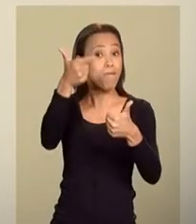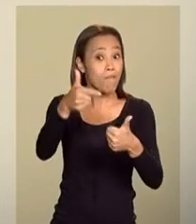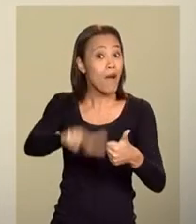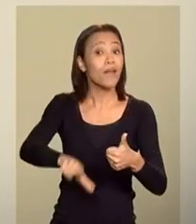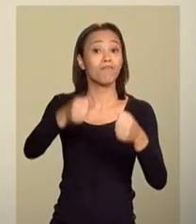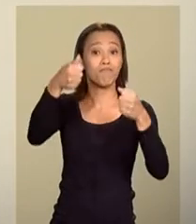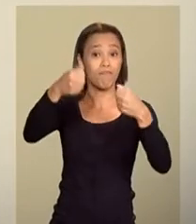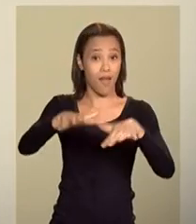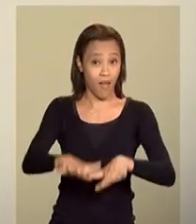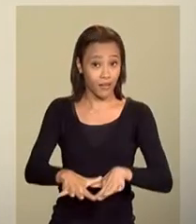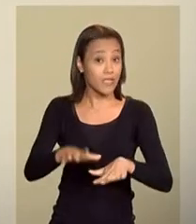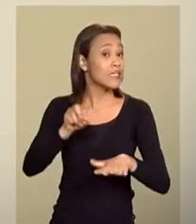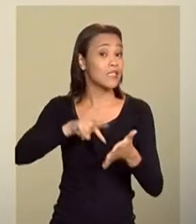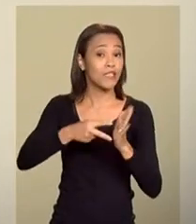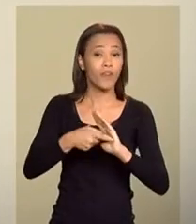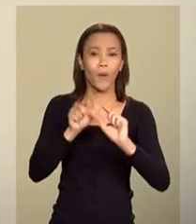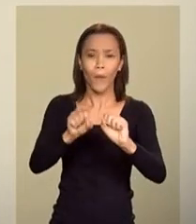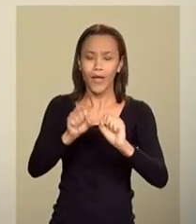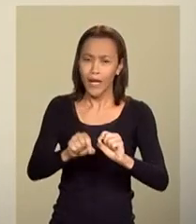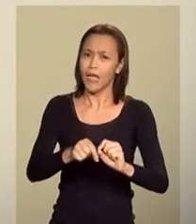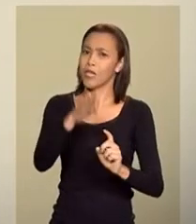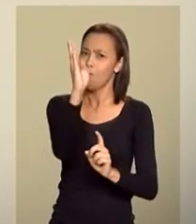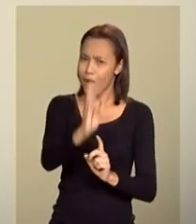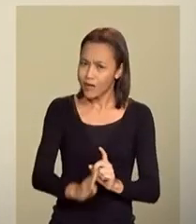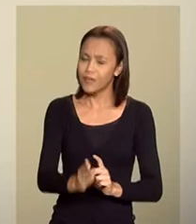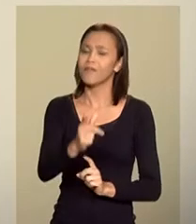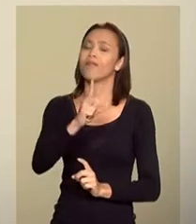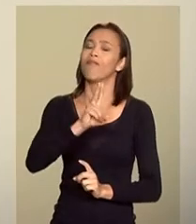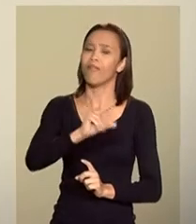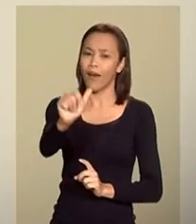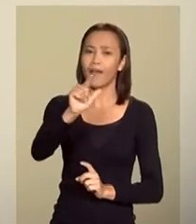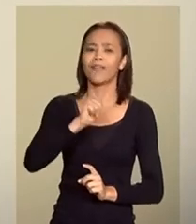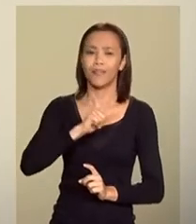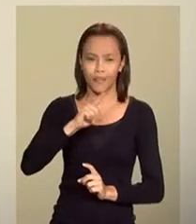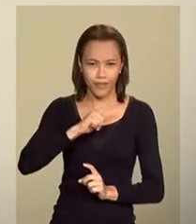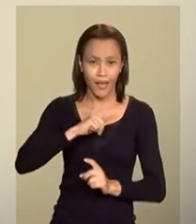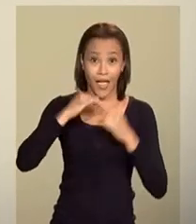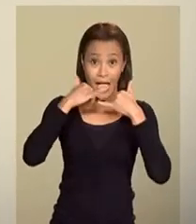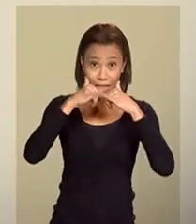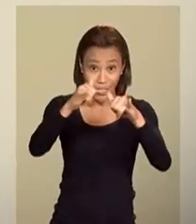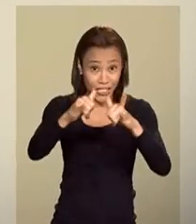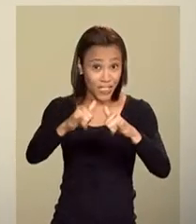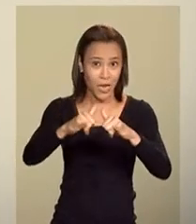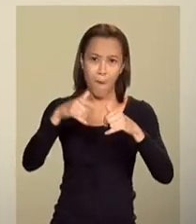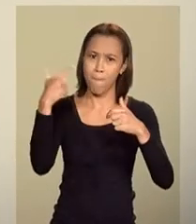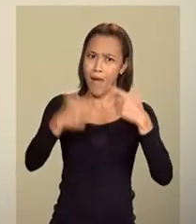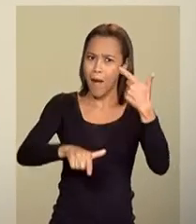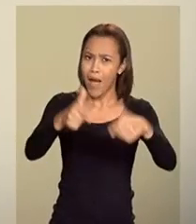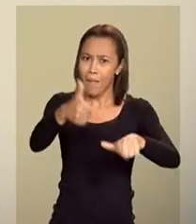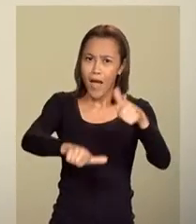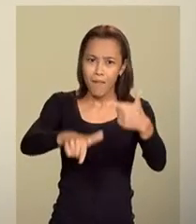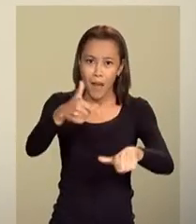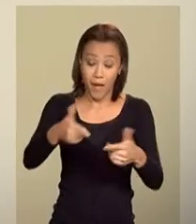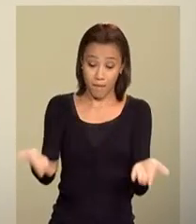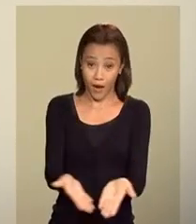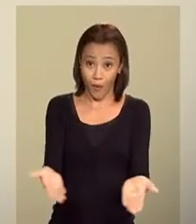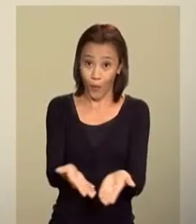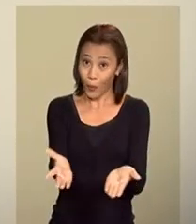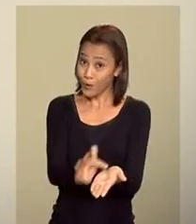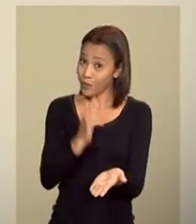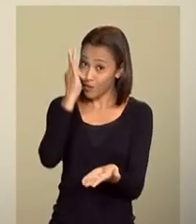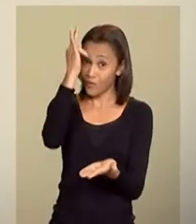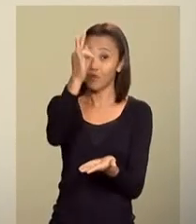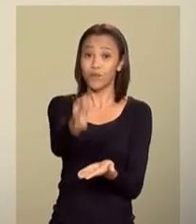mais barata significa que o Brasil tem E terá energia mais que suficiente para o presente